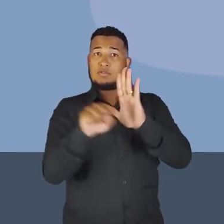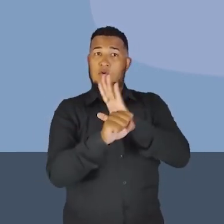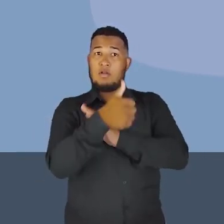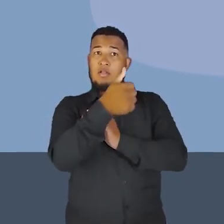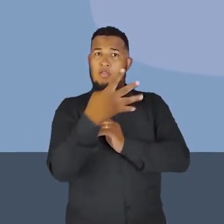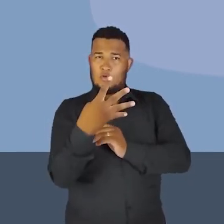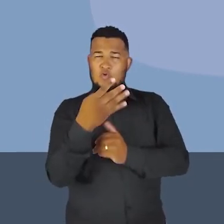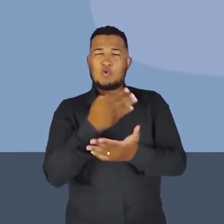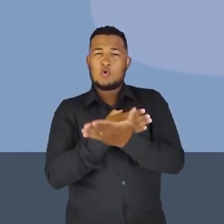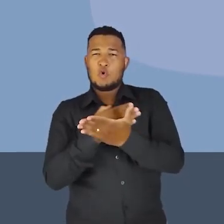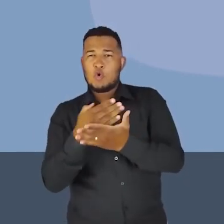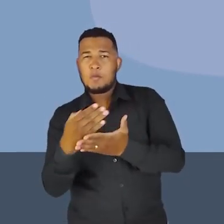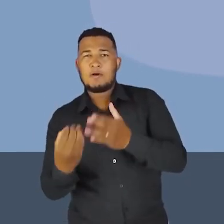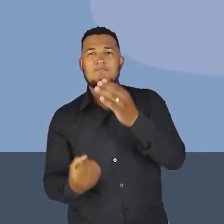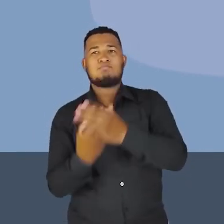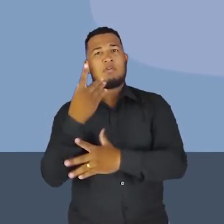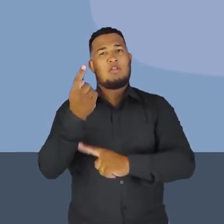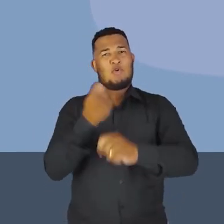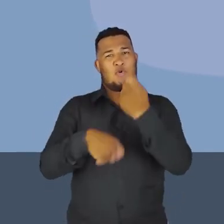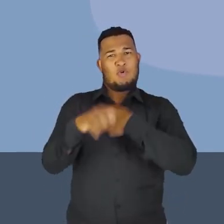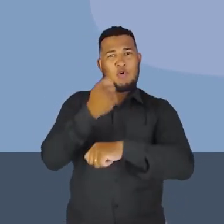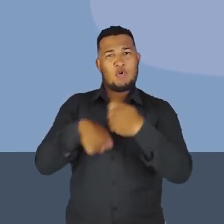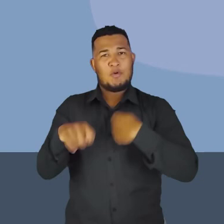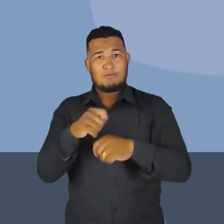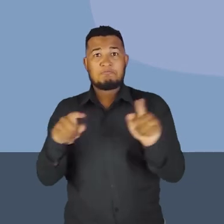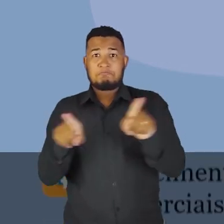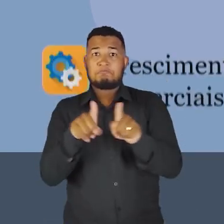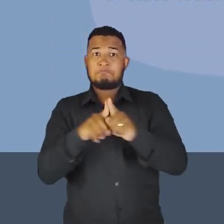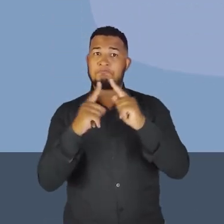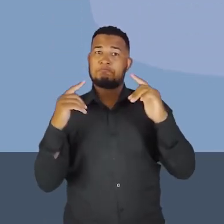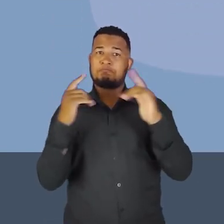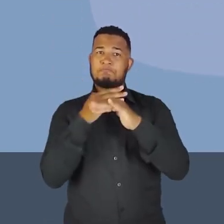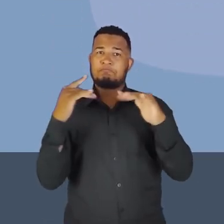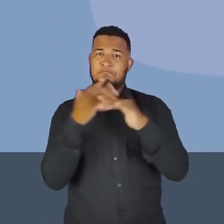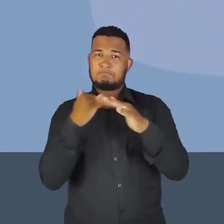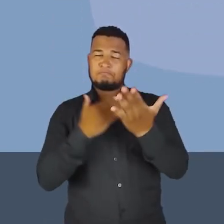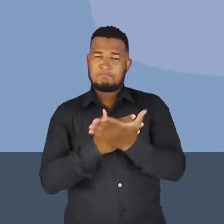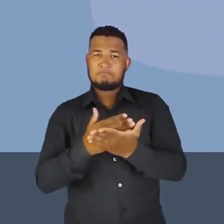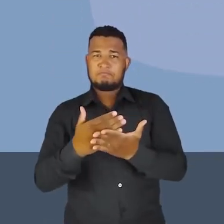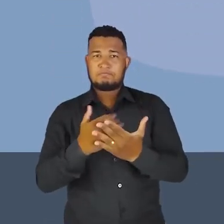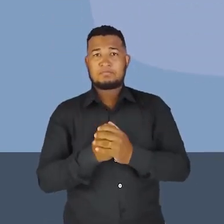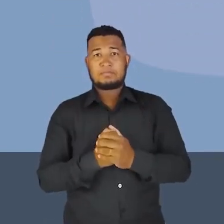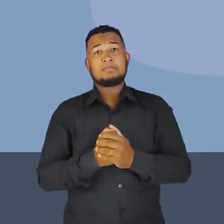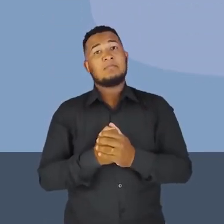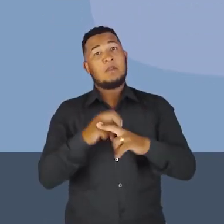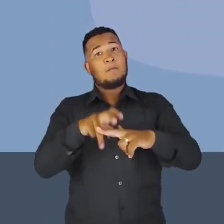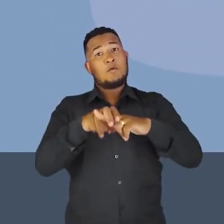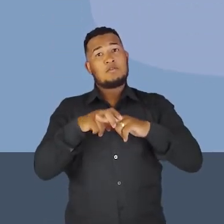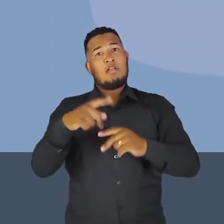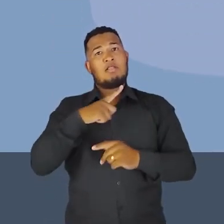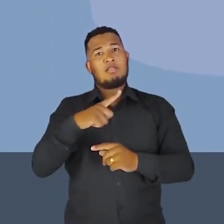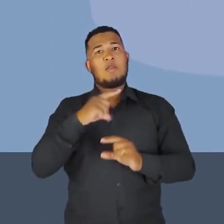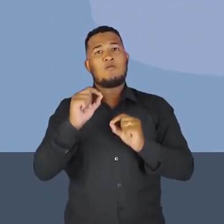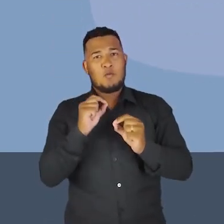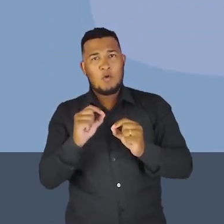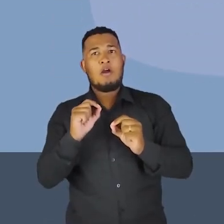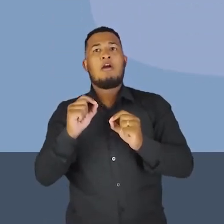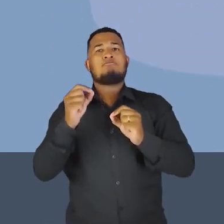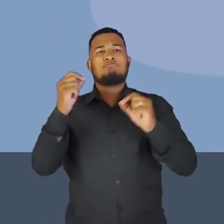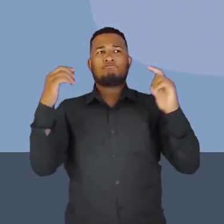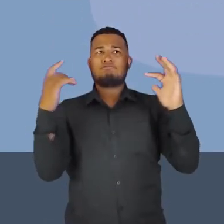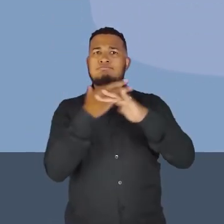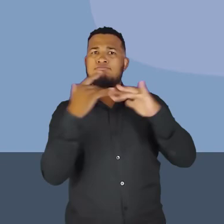o florescimento da atividade comercial e o surgimento da vida urbana. E, com isso, a gente teve o crescimento dos burgos, vilas e